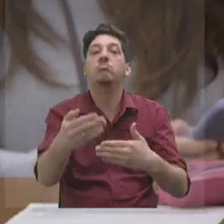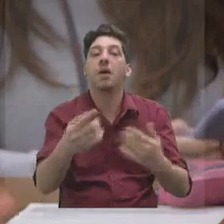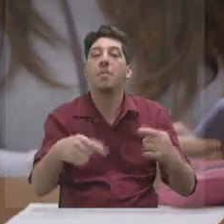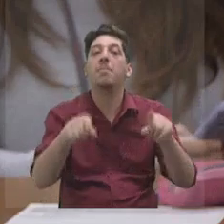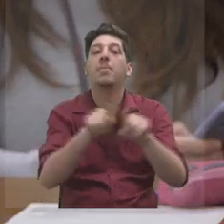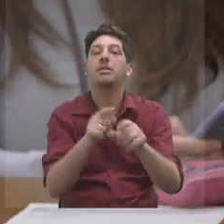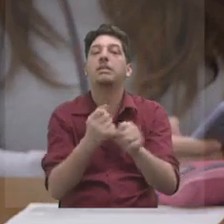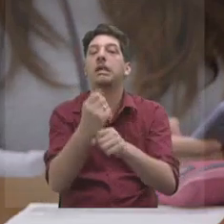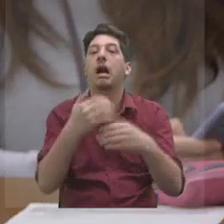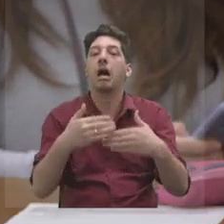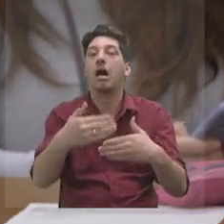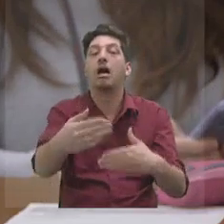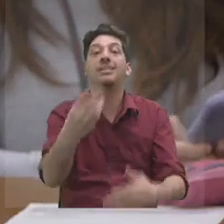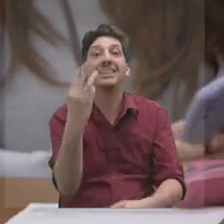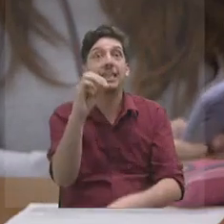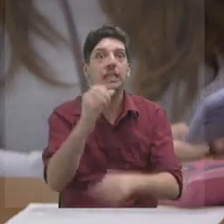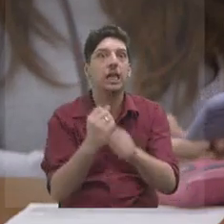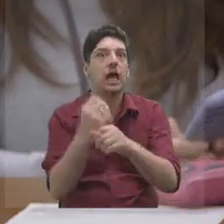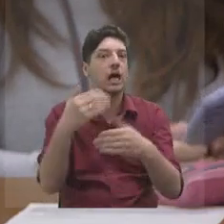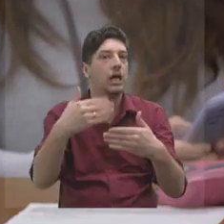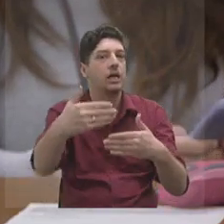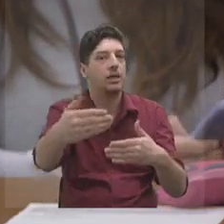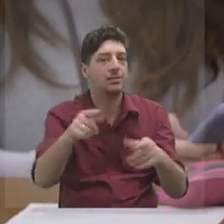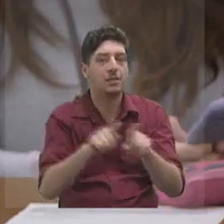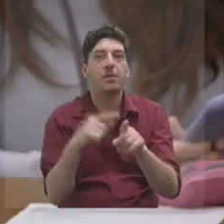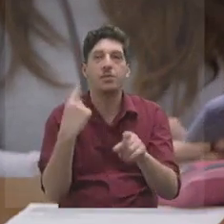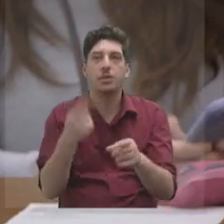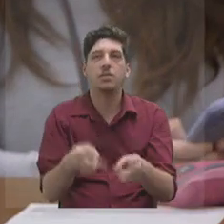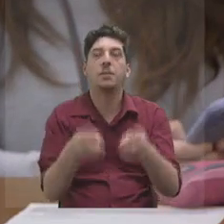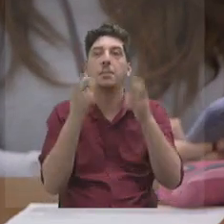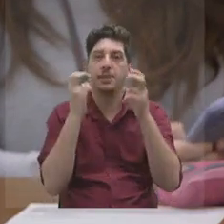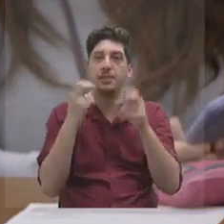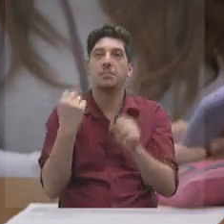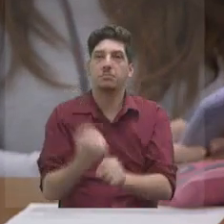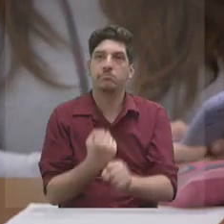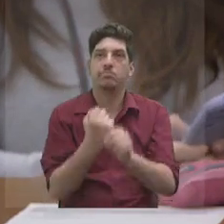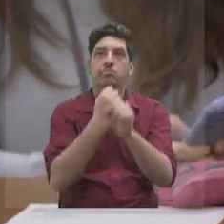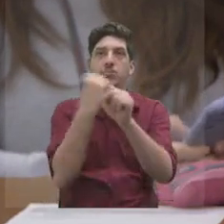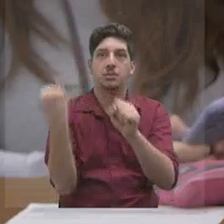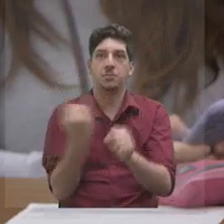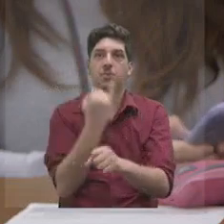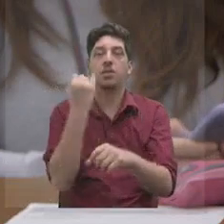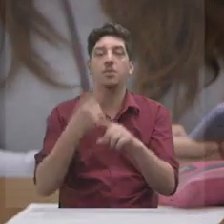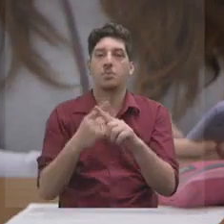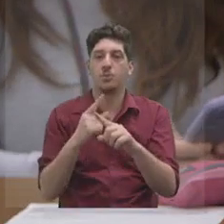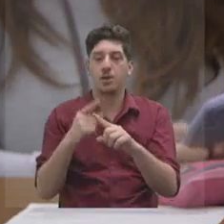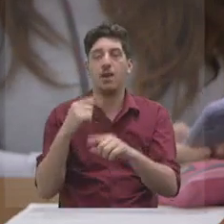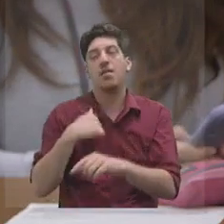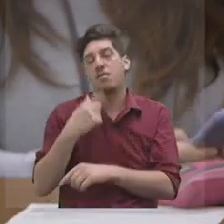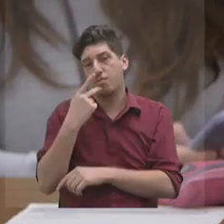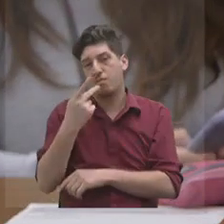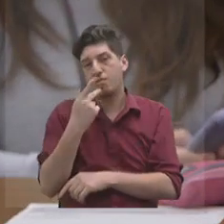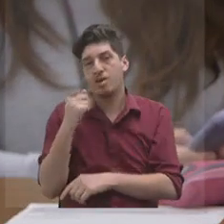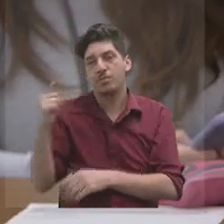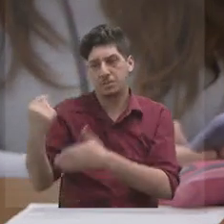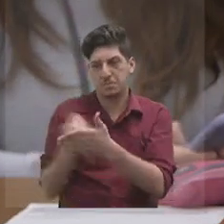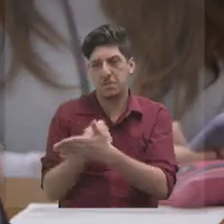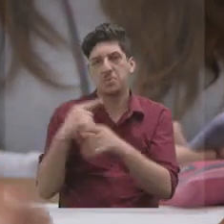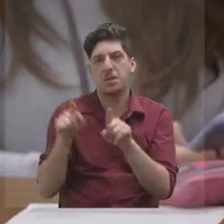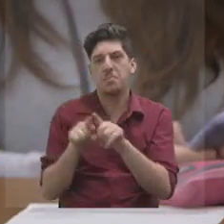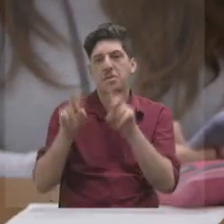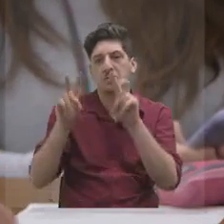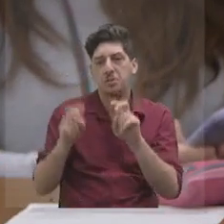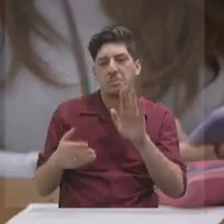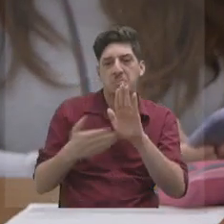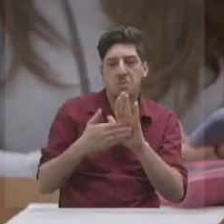longo dos próximos 30 anos e de fato a gente vê o empreendimento da concessão com bastante relevante Porque por mais que eu falo e o senhor me pergunta que também né do plano